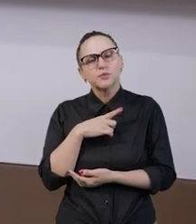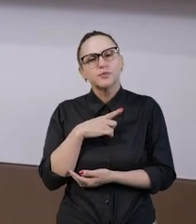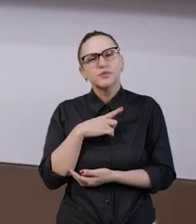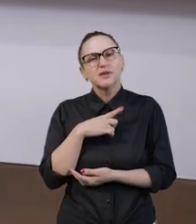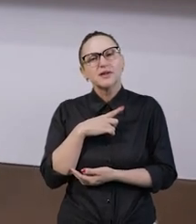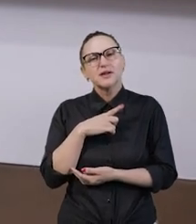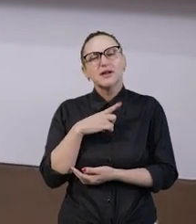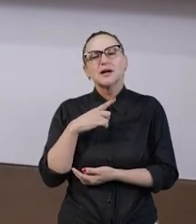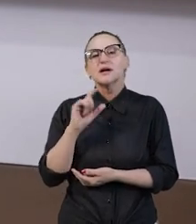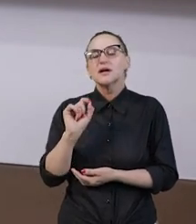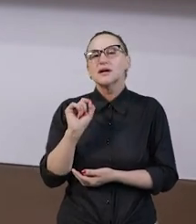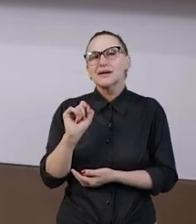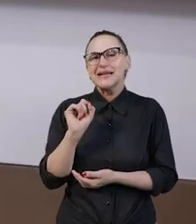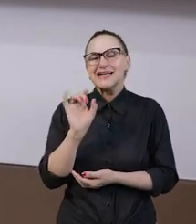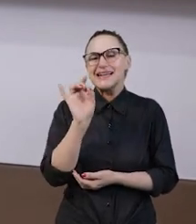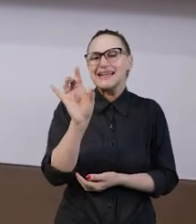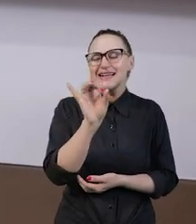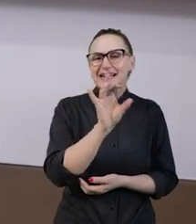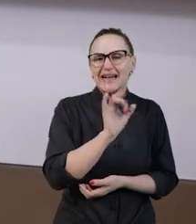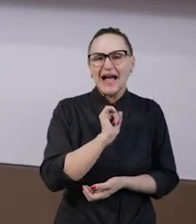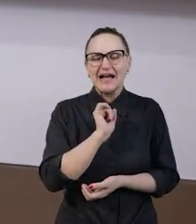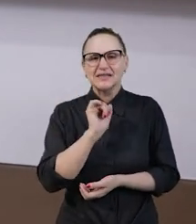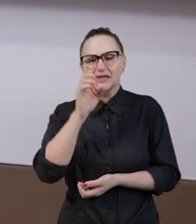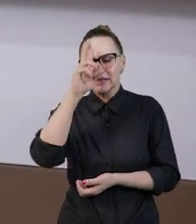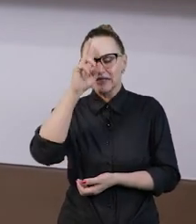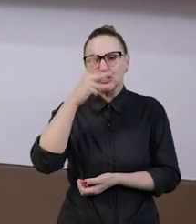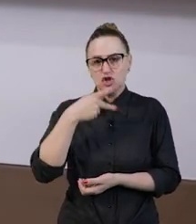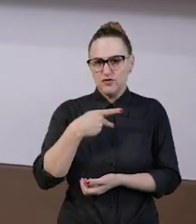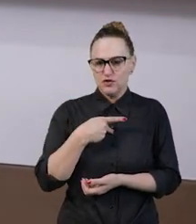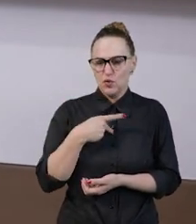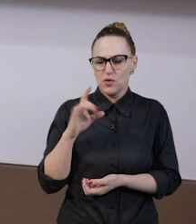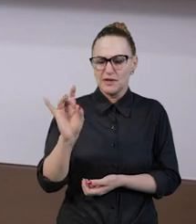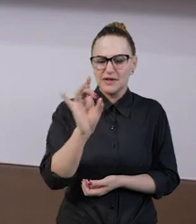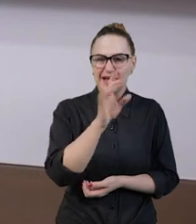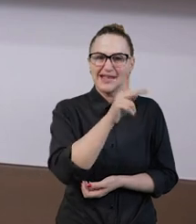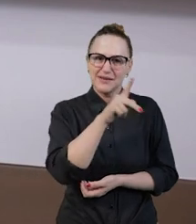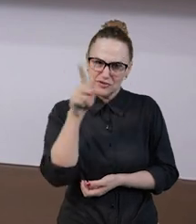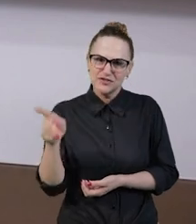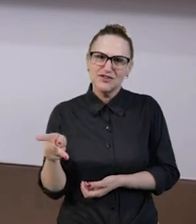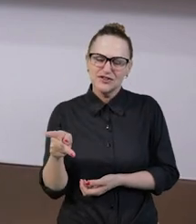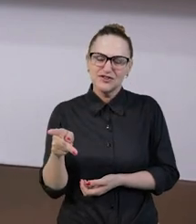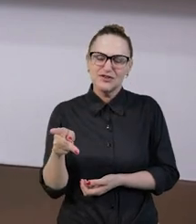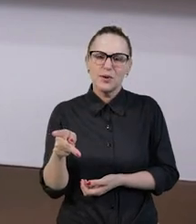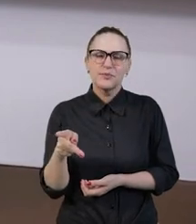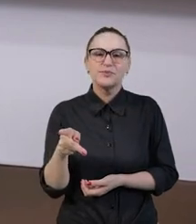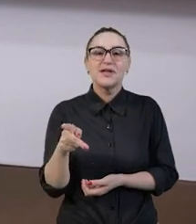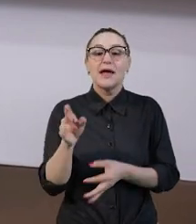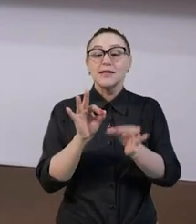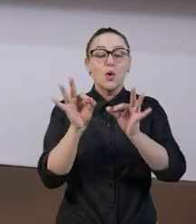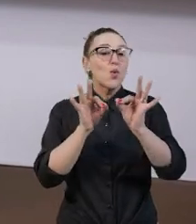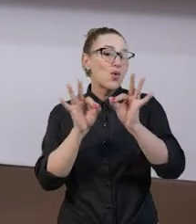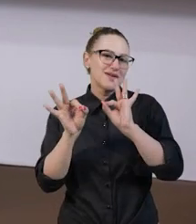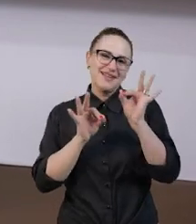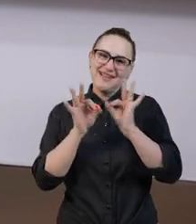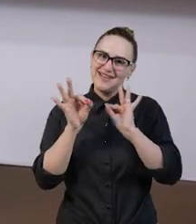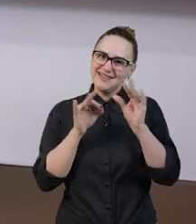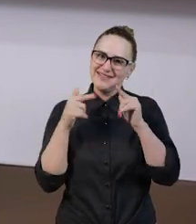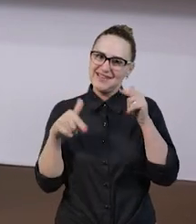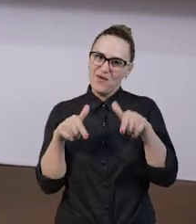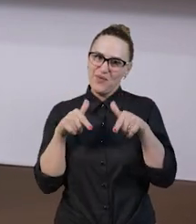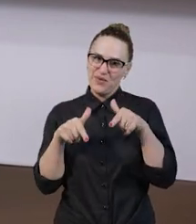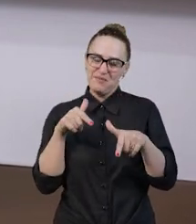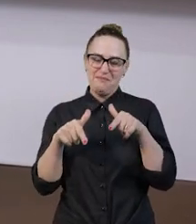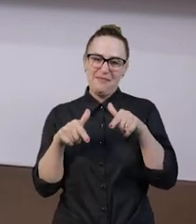típica de cada professor muito individual muito particular singular eu diria de organização do trabalho